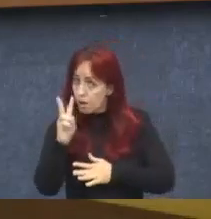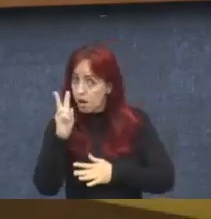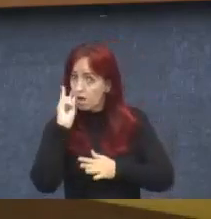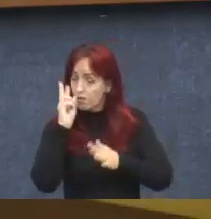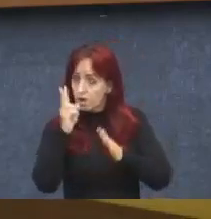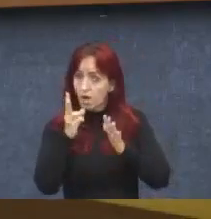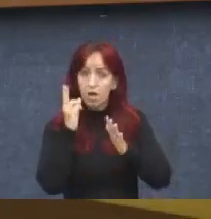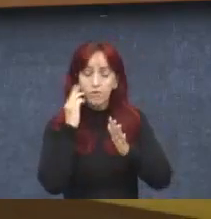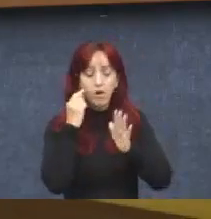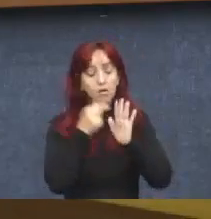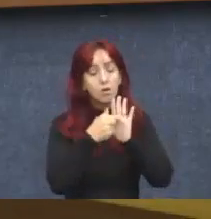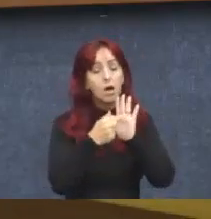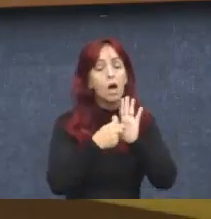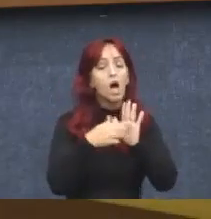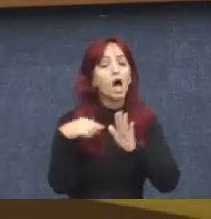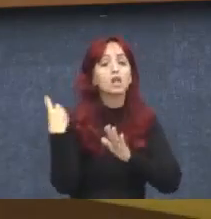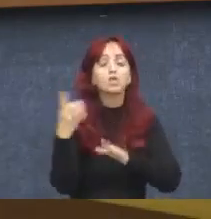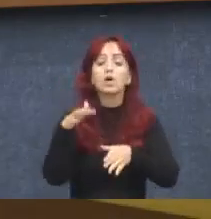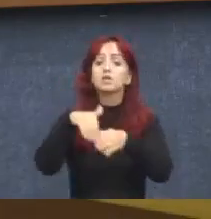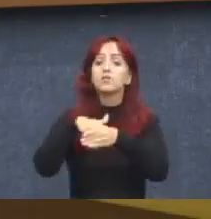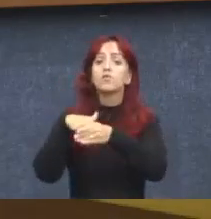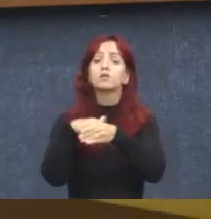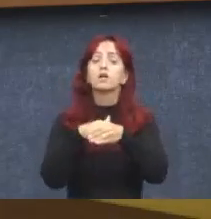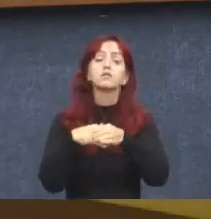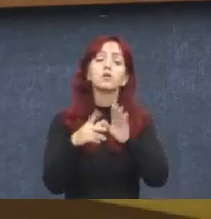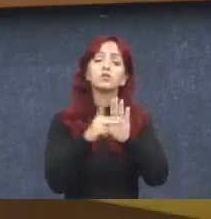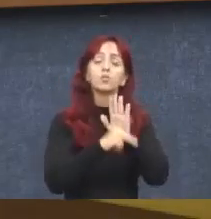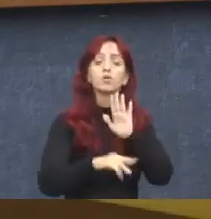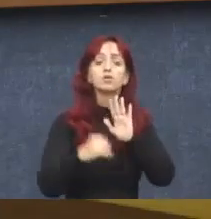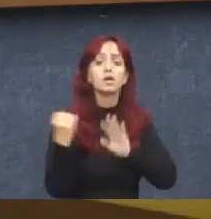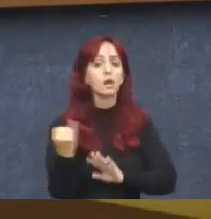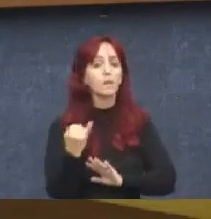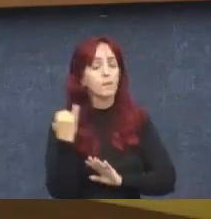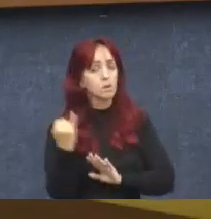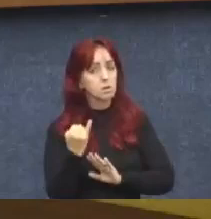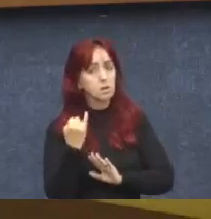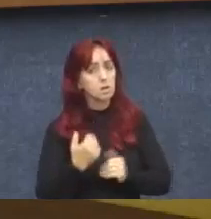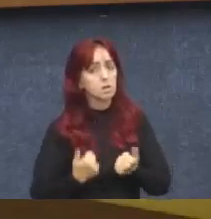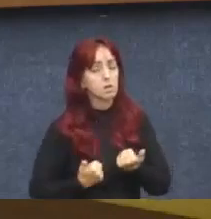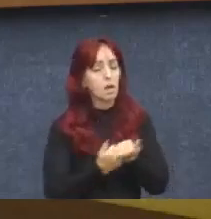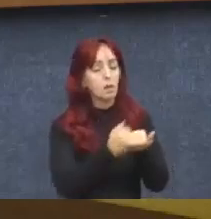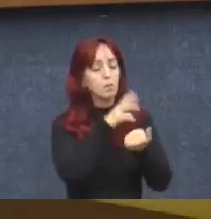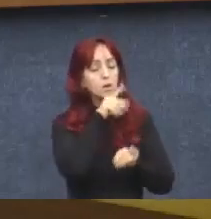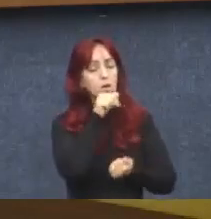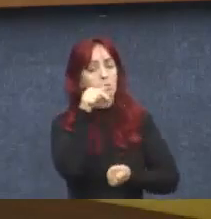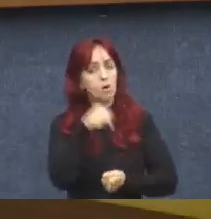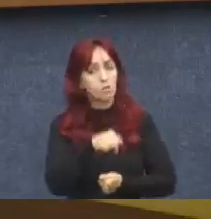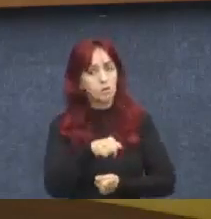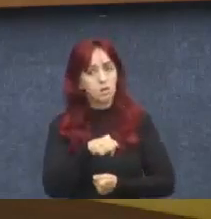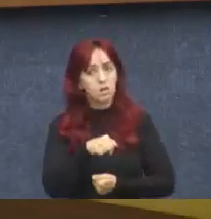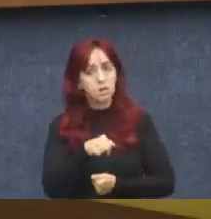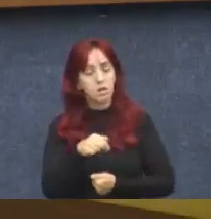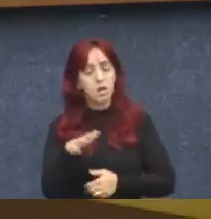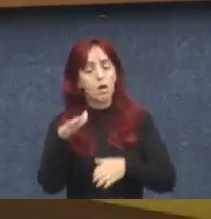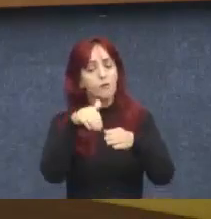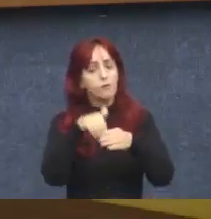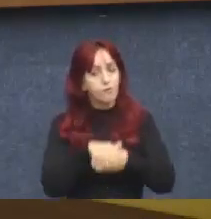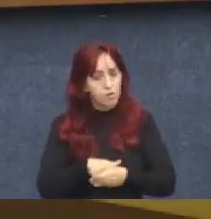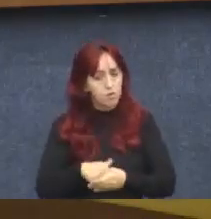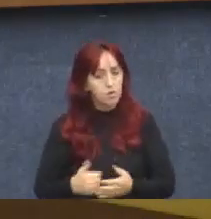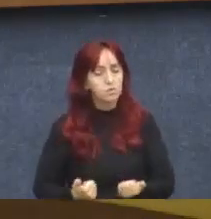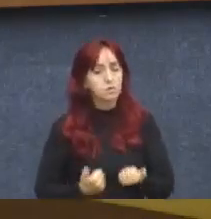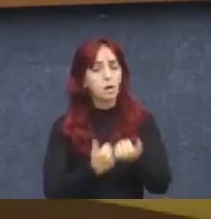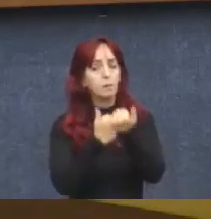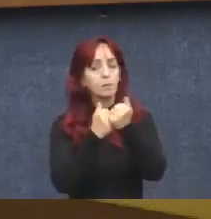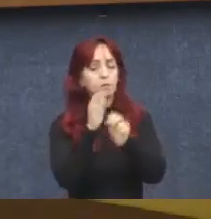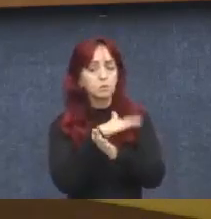votações de projetos importantes da causa animal aqui nessa casa. Votamos a favor de todos,